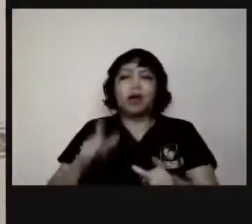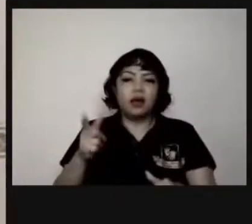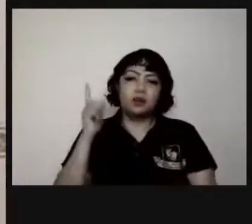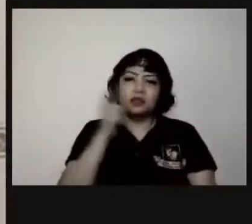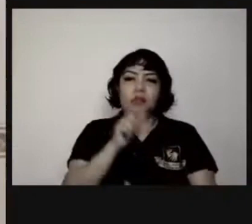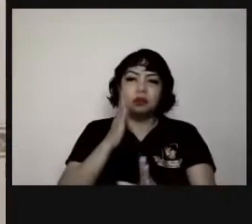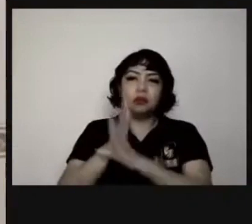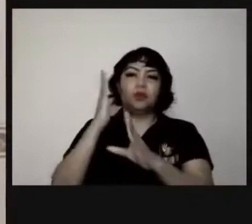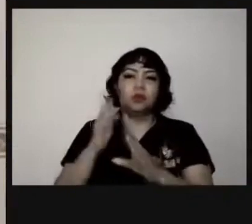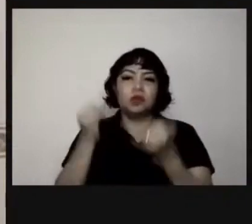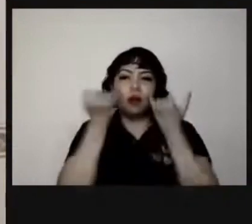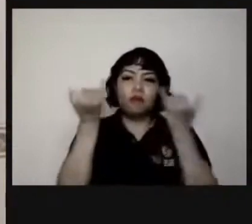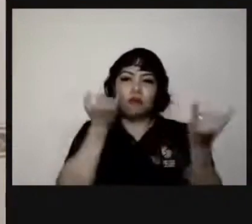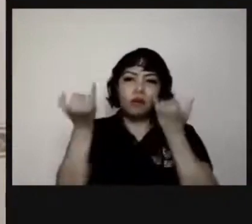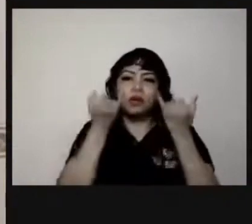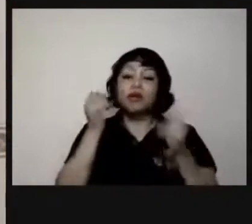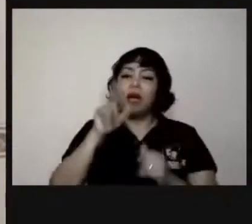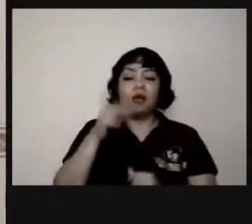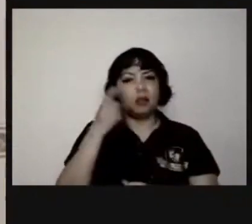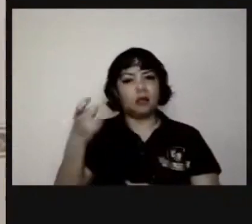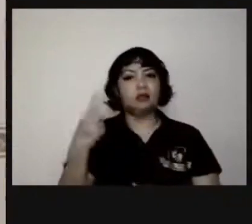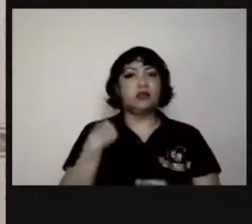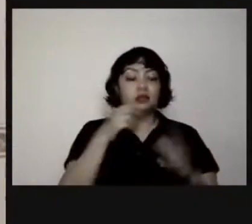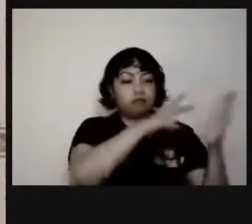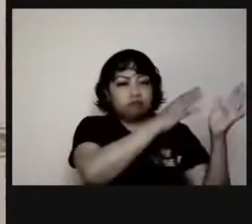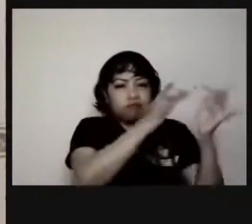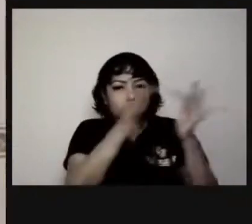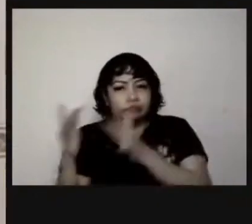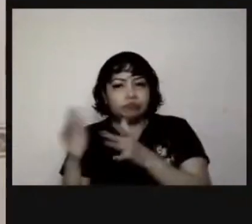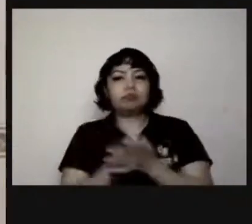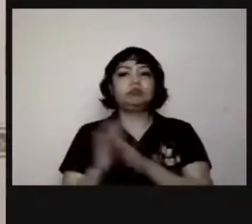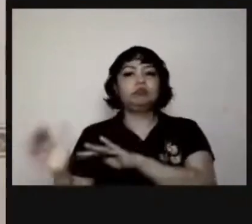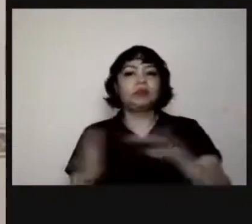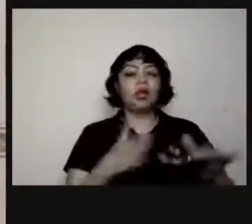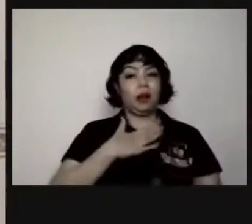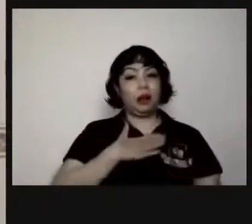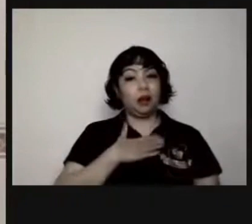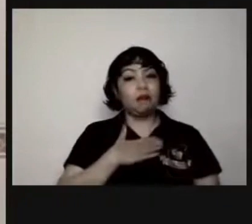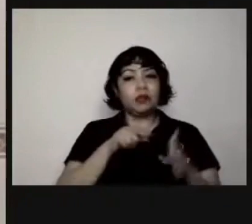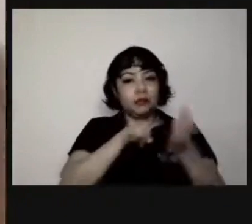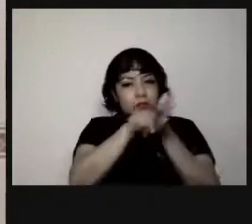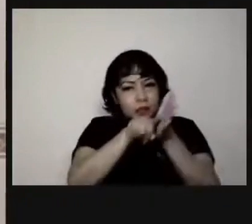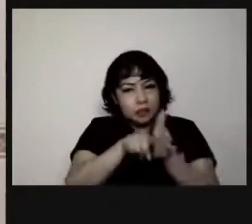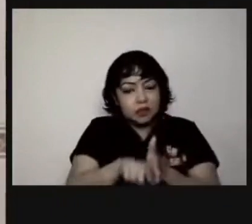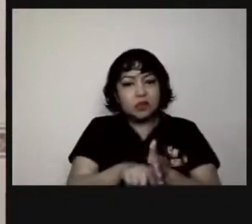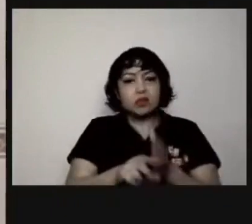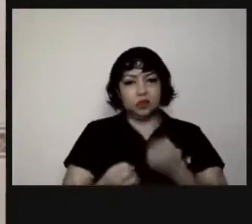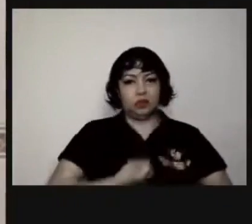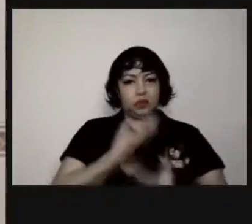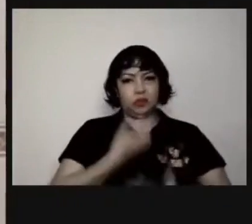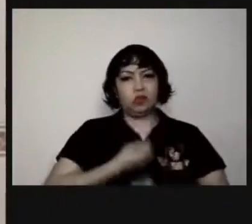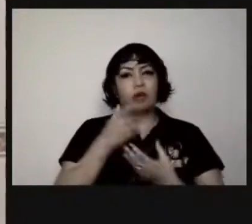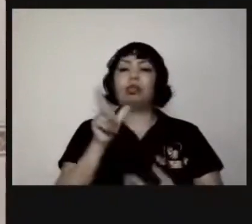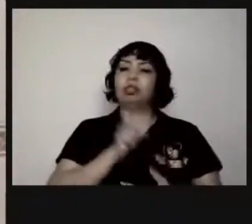Então, seria muito interessante passar por isso aí. Mas, nas minhas pesquisas sobre os poemas, existem, sim,